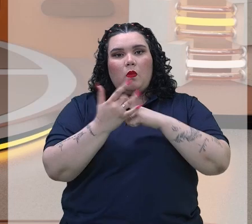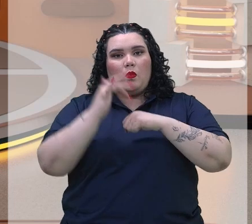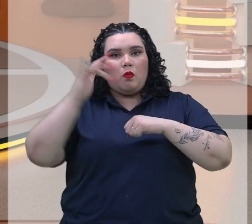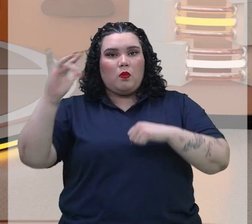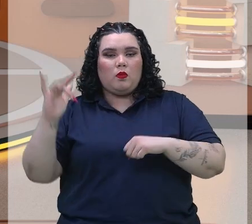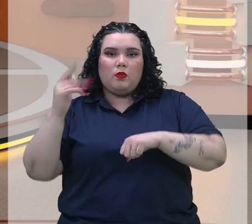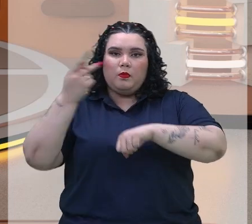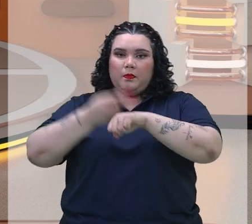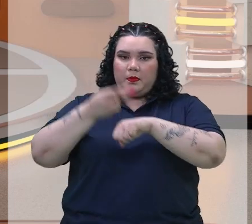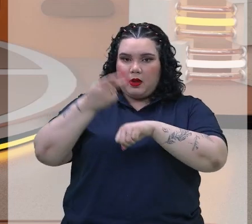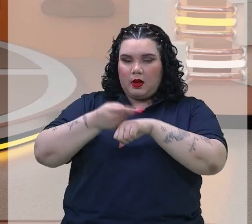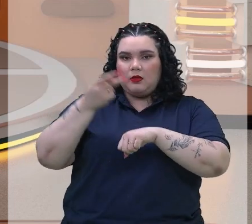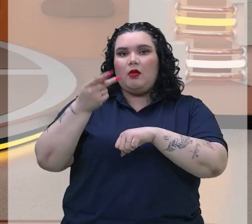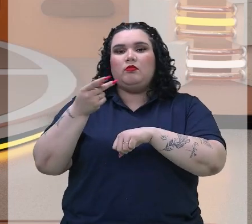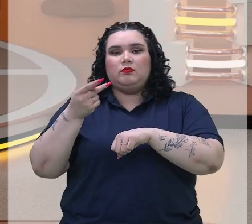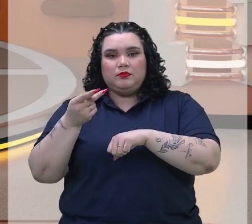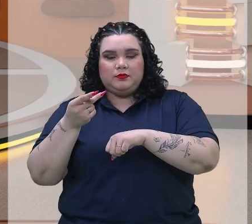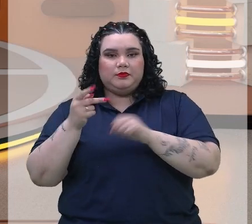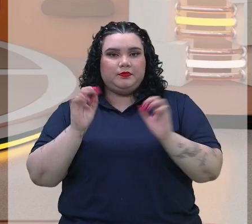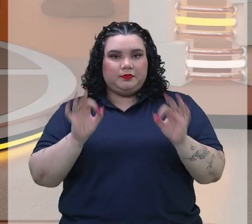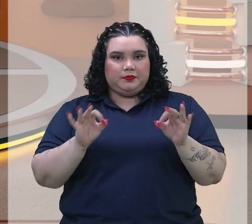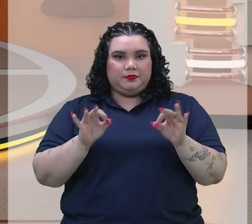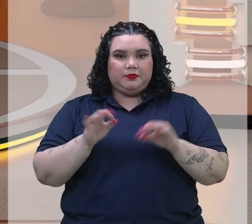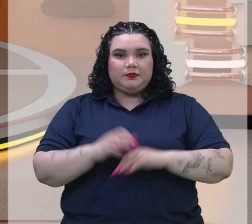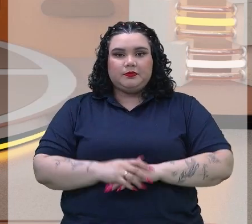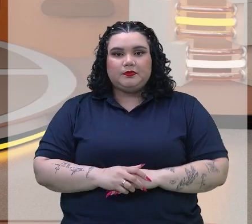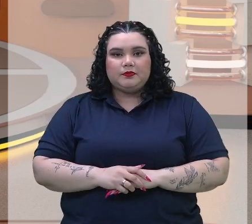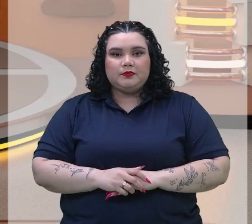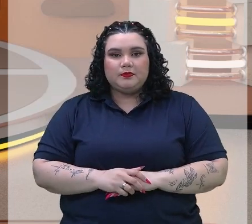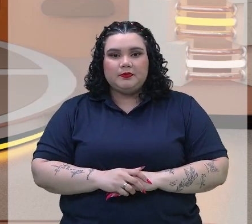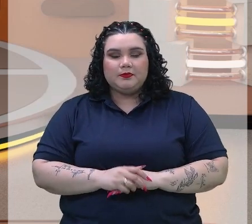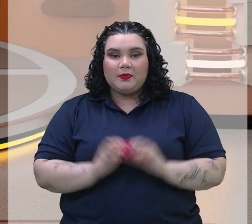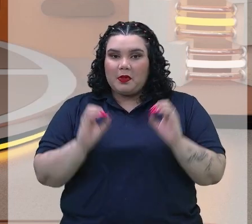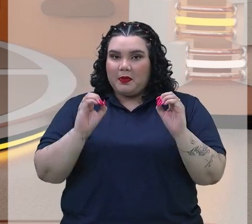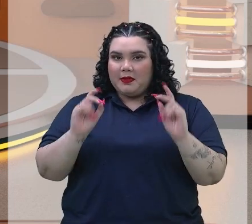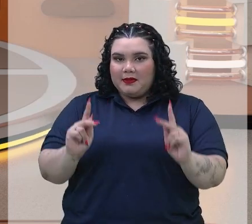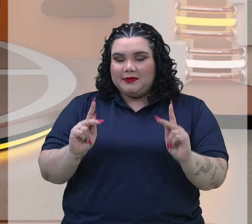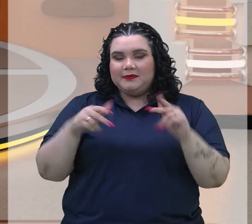isso que a gente diz que existia o metalismo. Beleza,